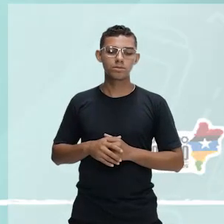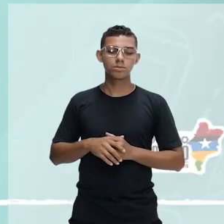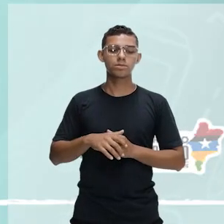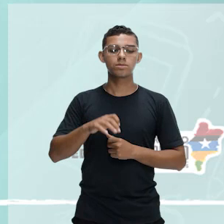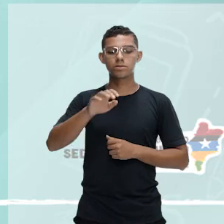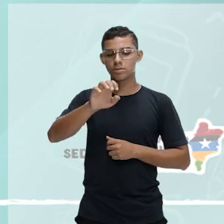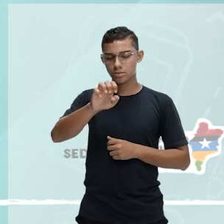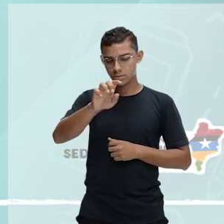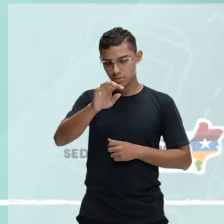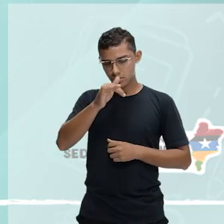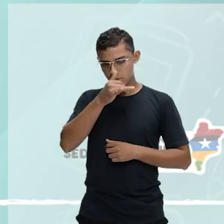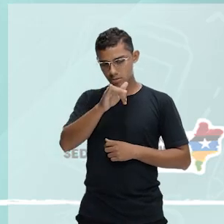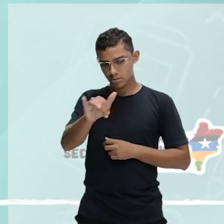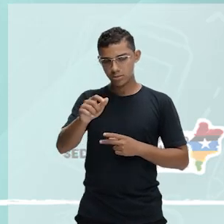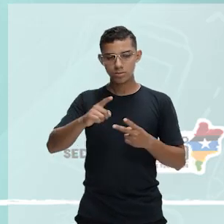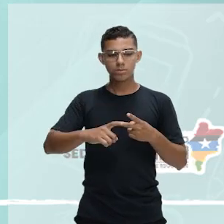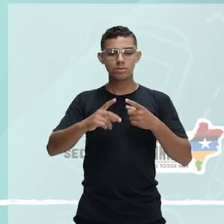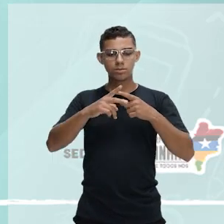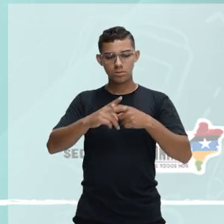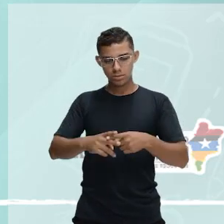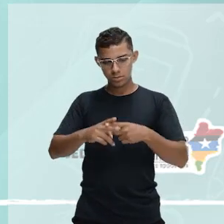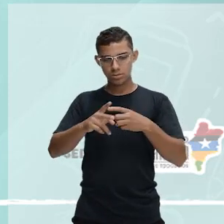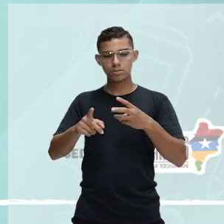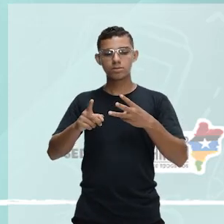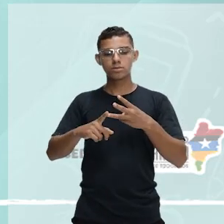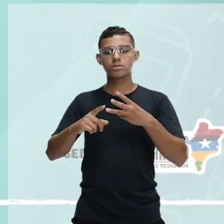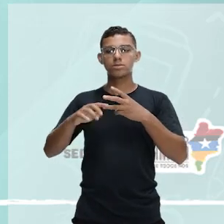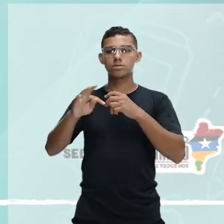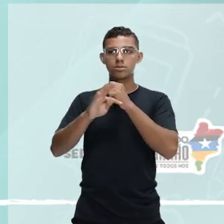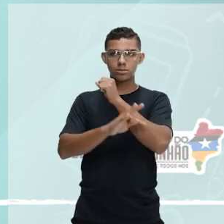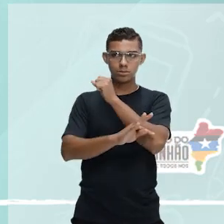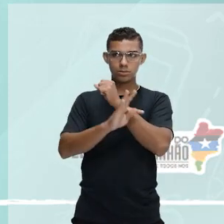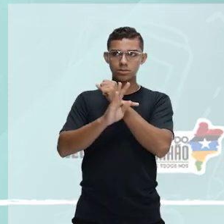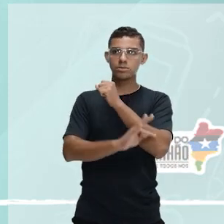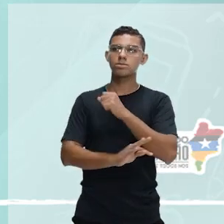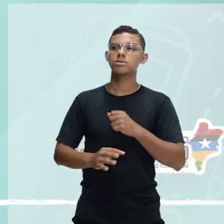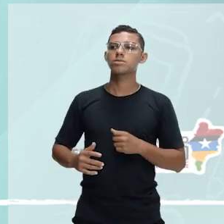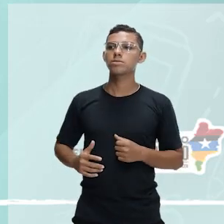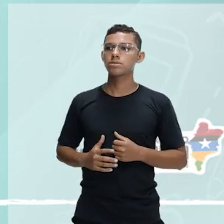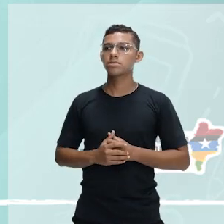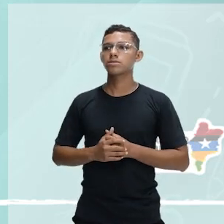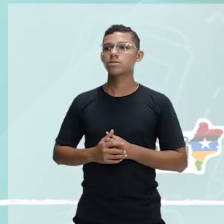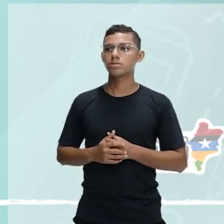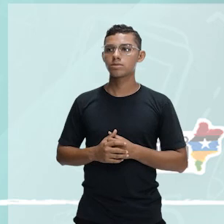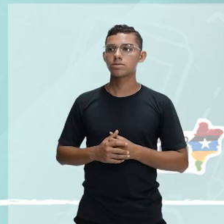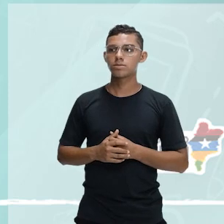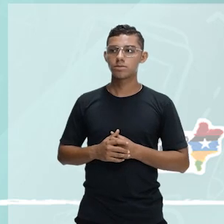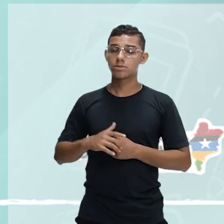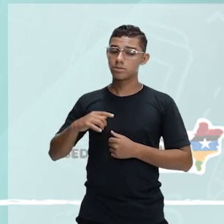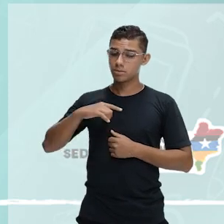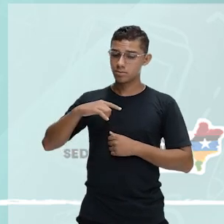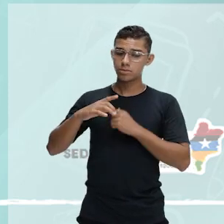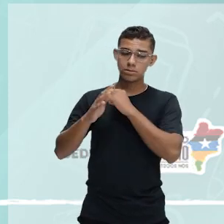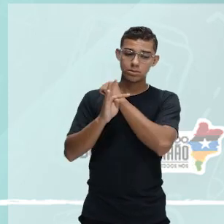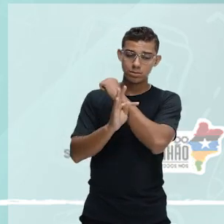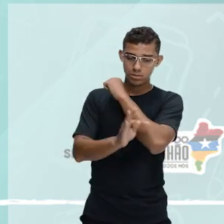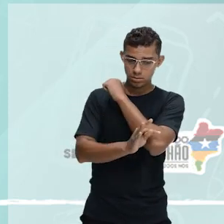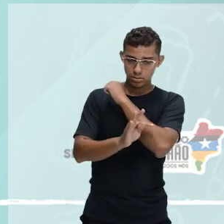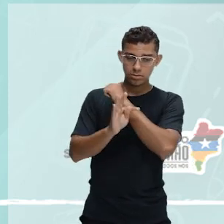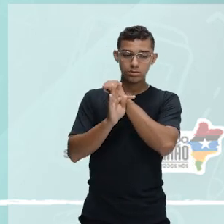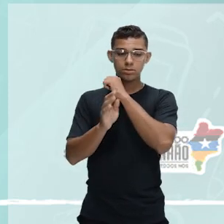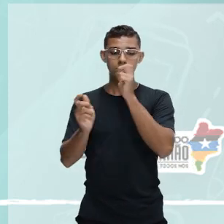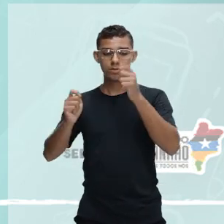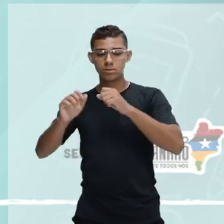elétrica, mecânica e térmica, independente da ordem. Ok? Então, a térmica é do fornecimento de calor,